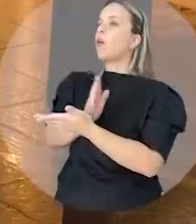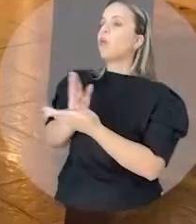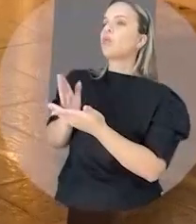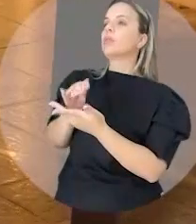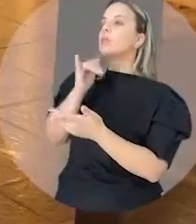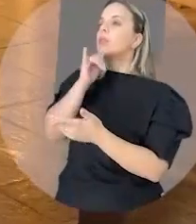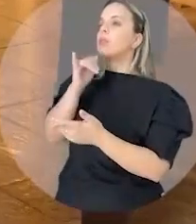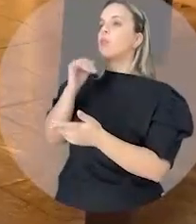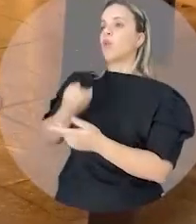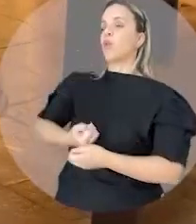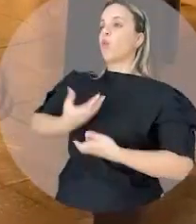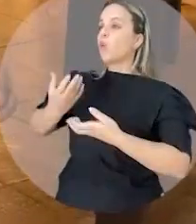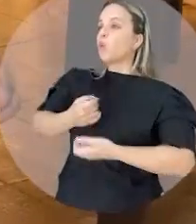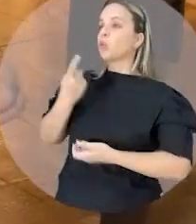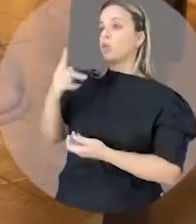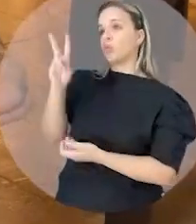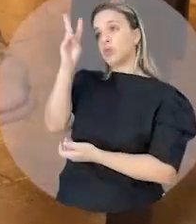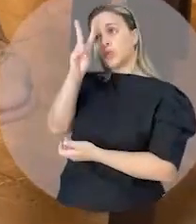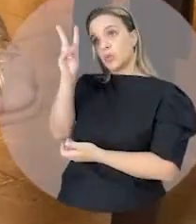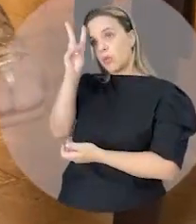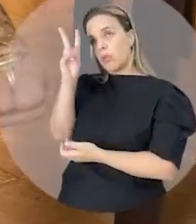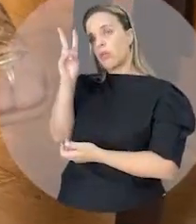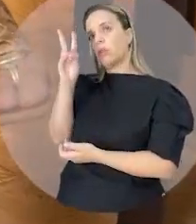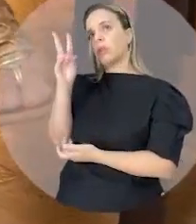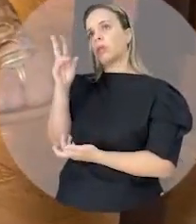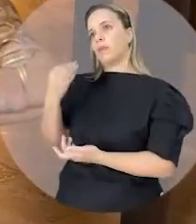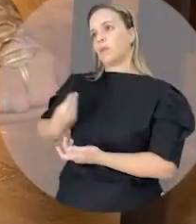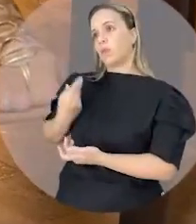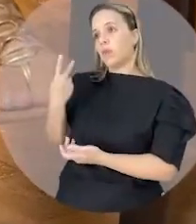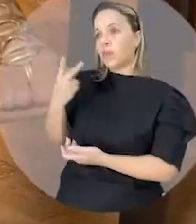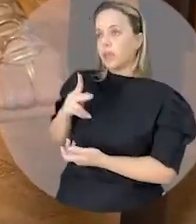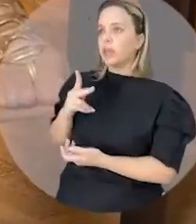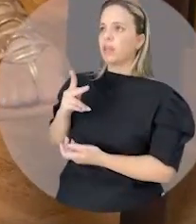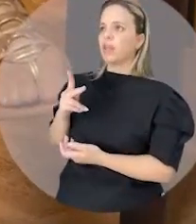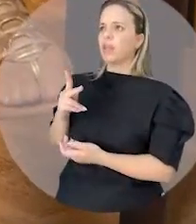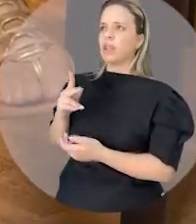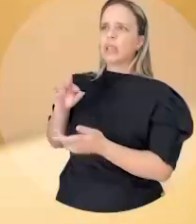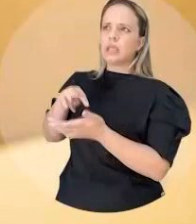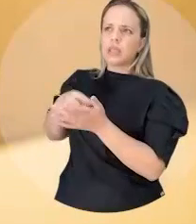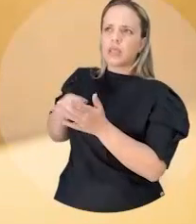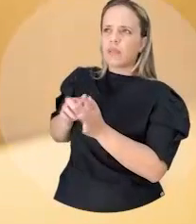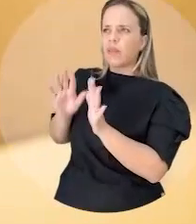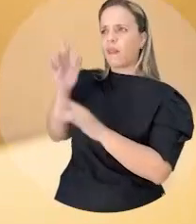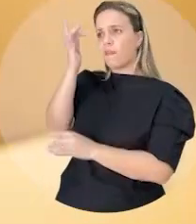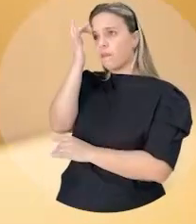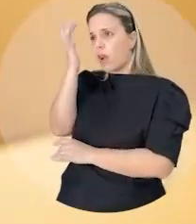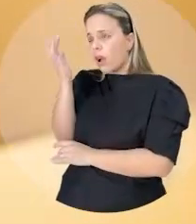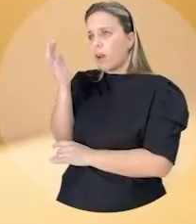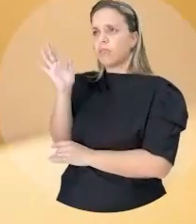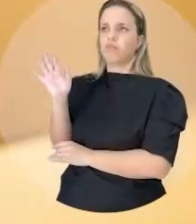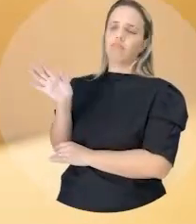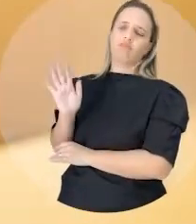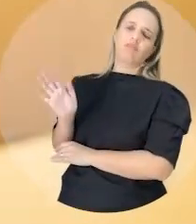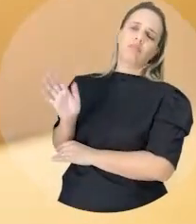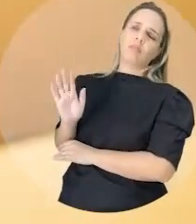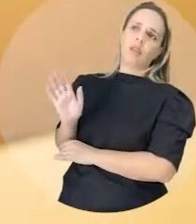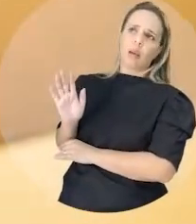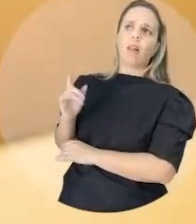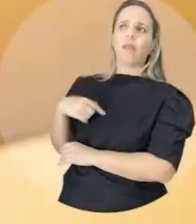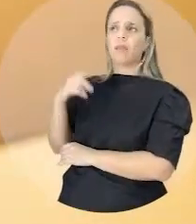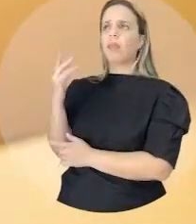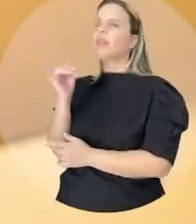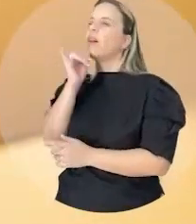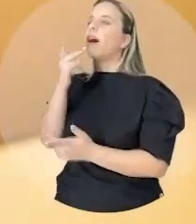baseadas no que você viveu, não quer dizer que vai ser menos trabalhoso, que vai ser menos complexo,